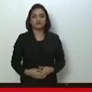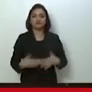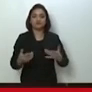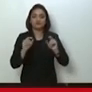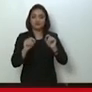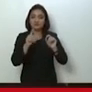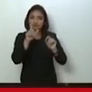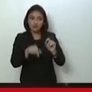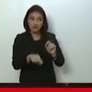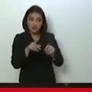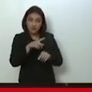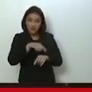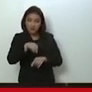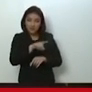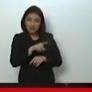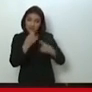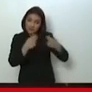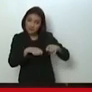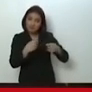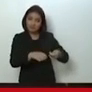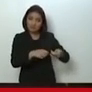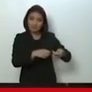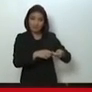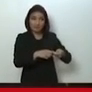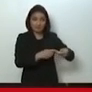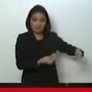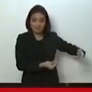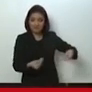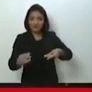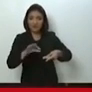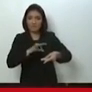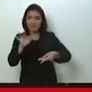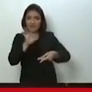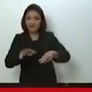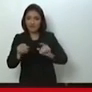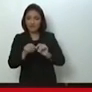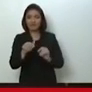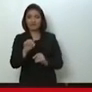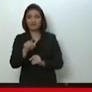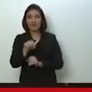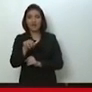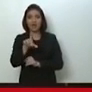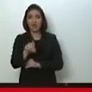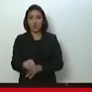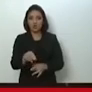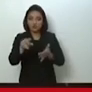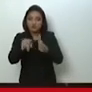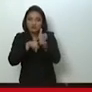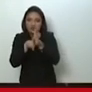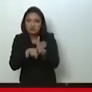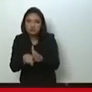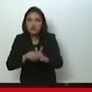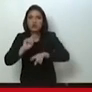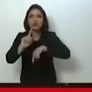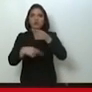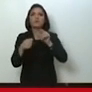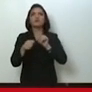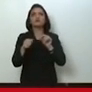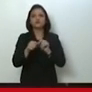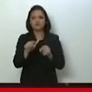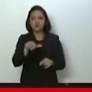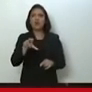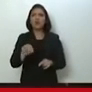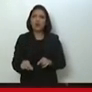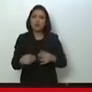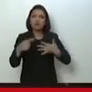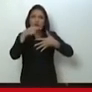evitei vocês vão ter que enviar isso a PF para fazer laudo pericial e depois produzir laudos específicos a cada acusação